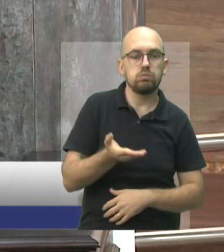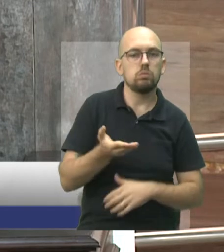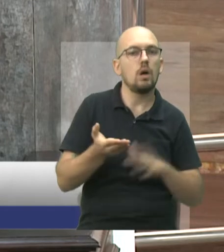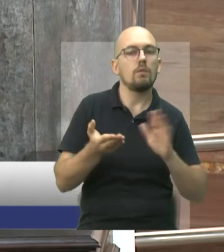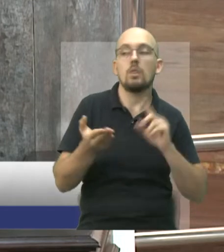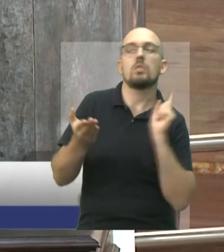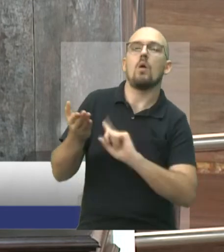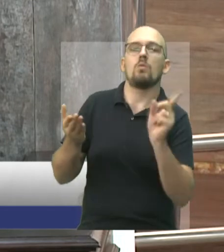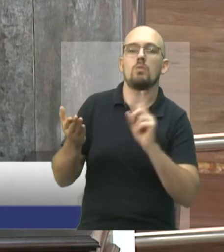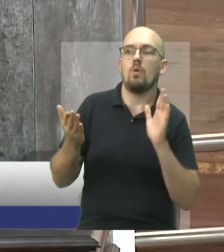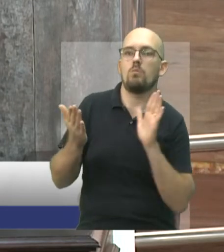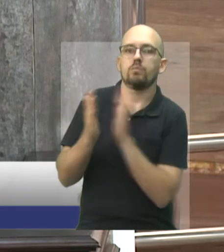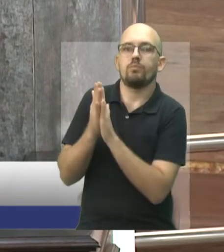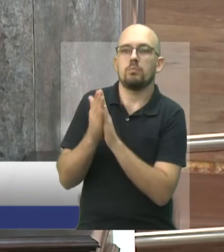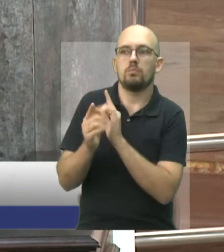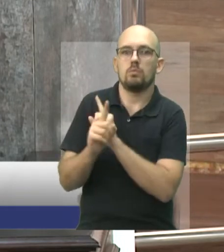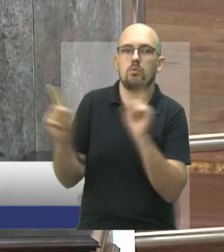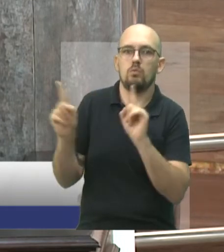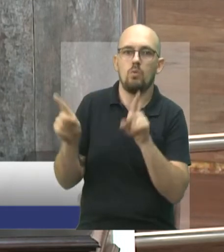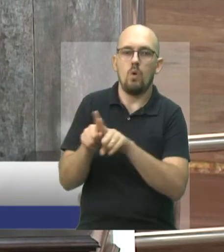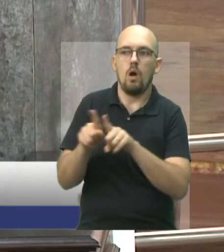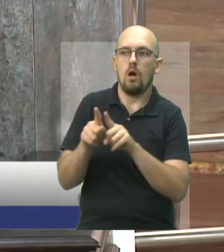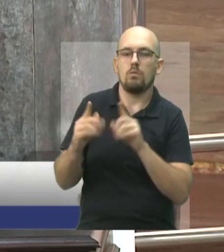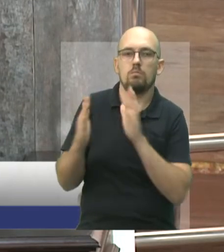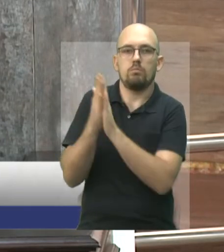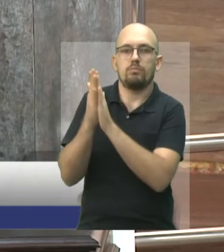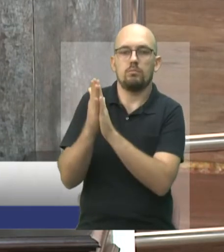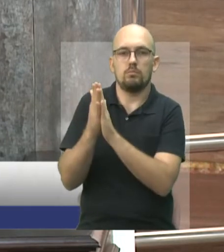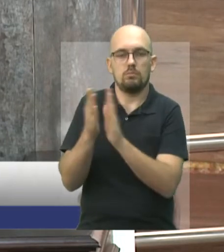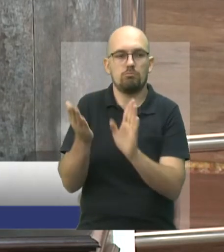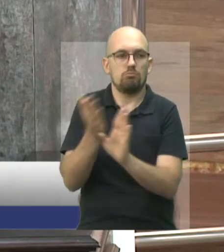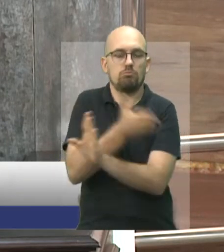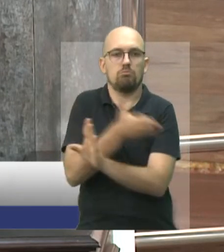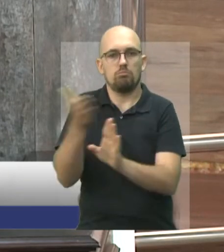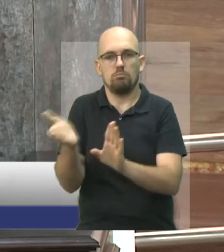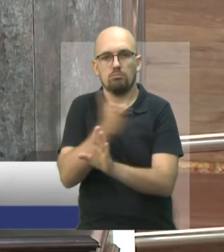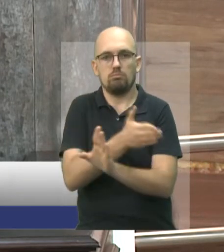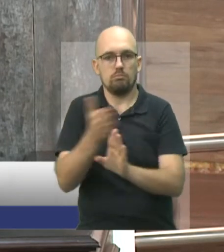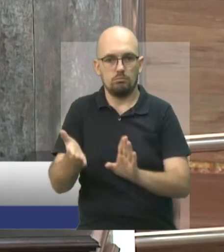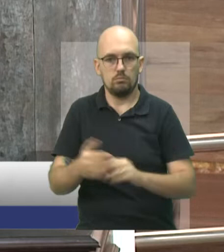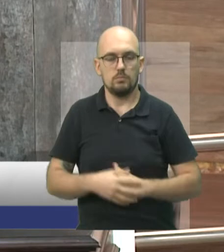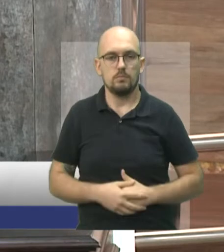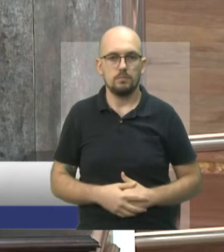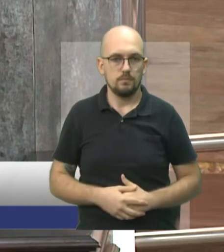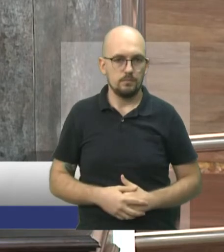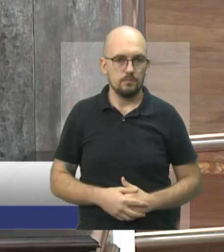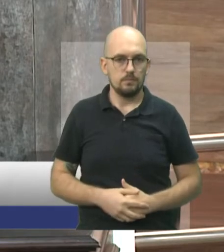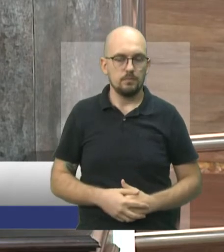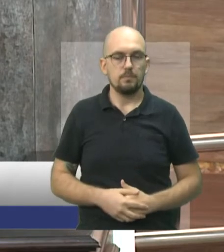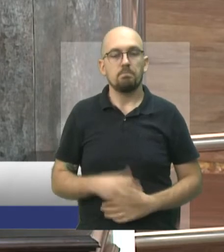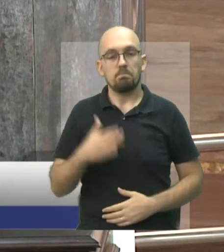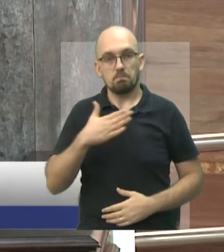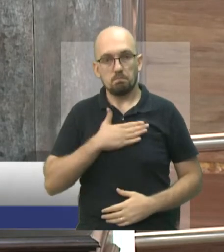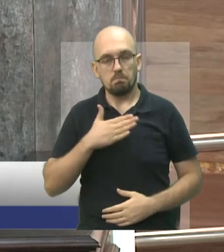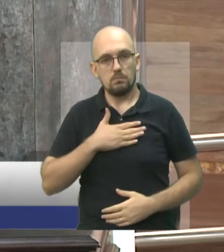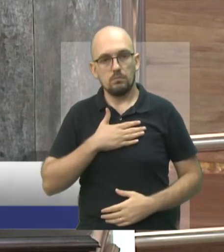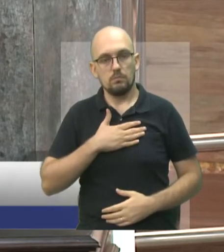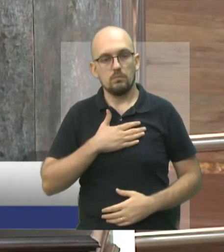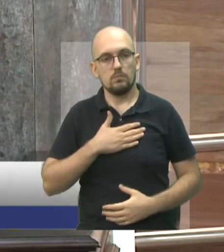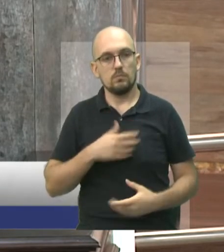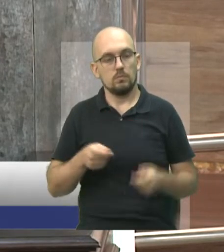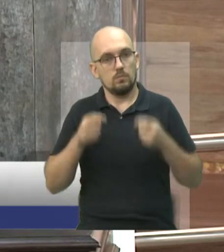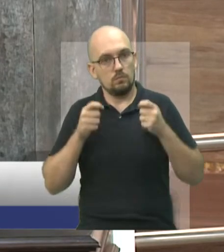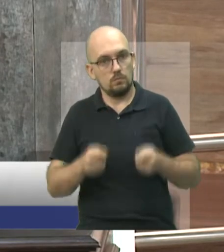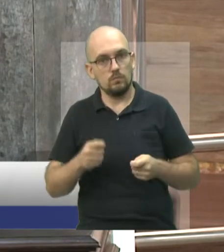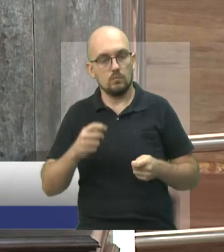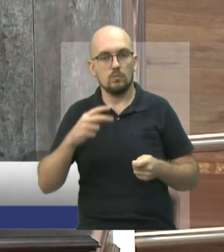vezes, de estar do outro lado, né? Então, a minha postura aqui como